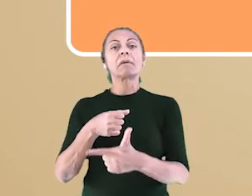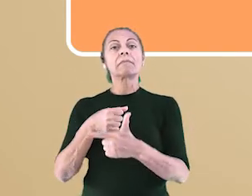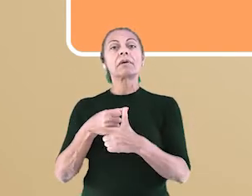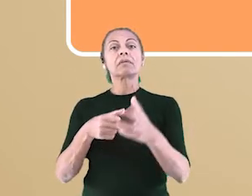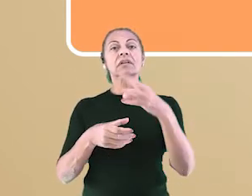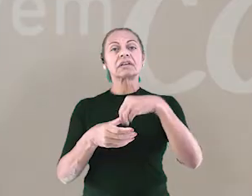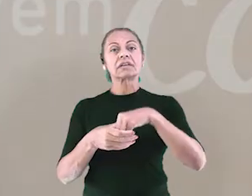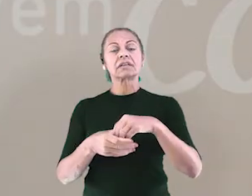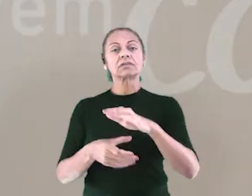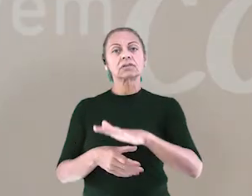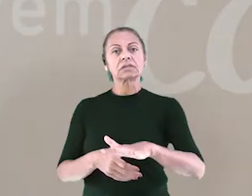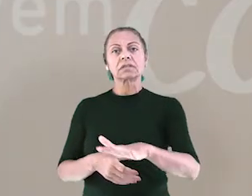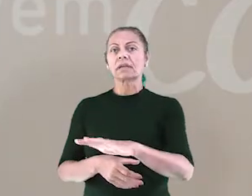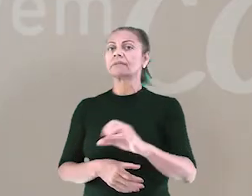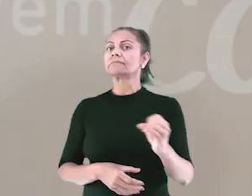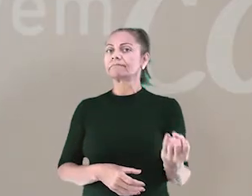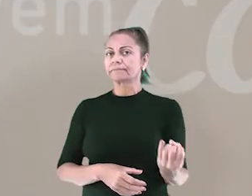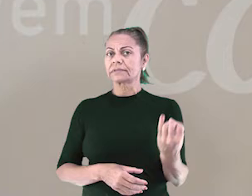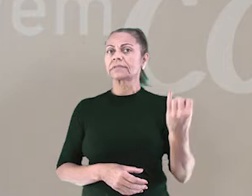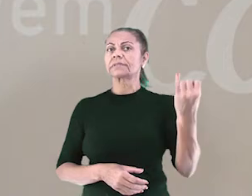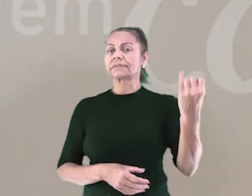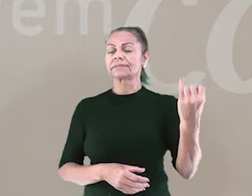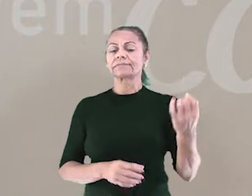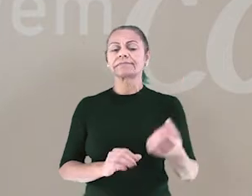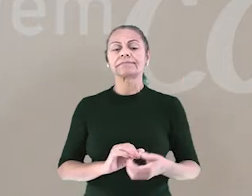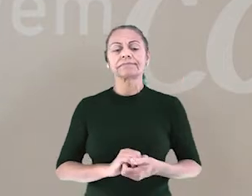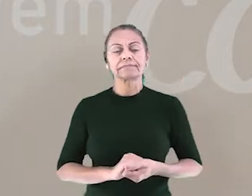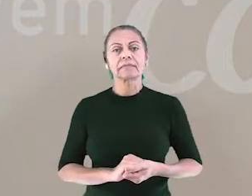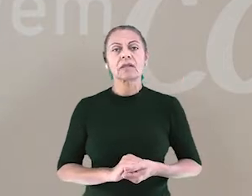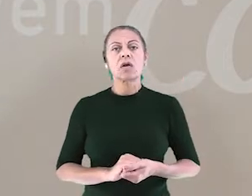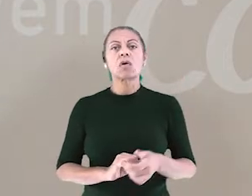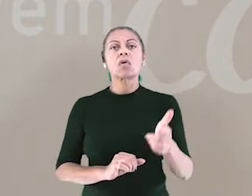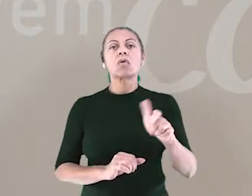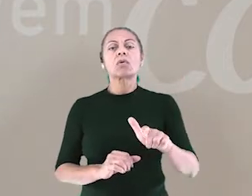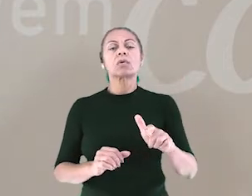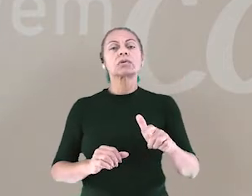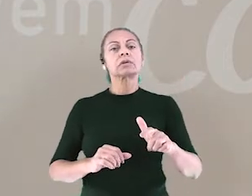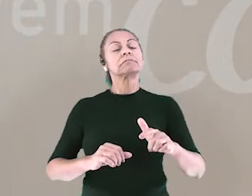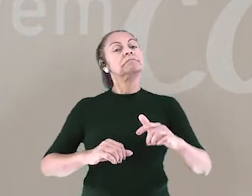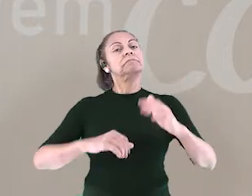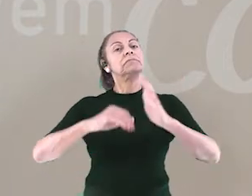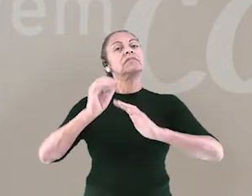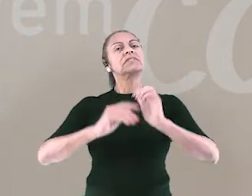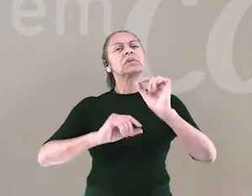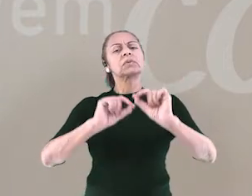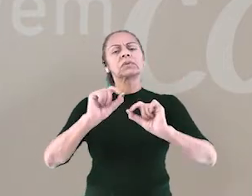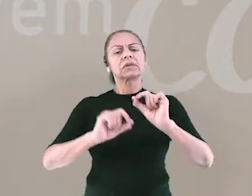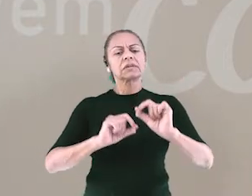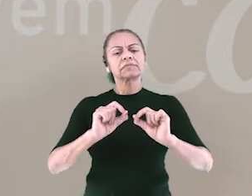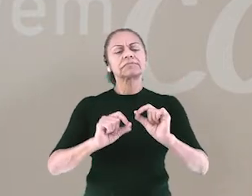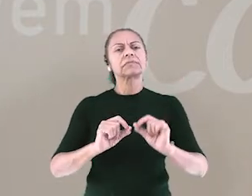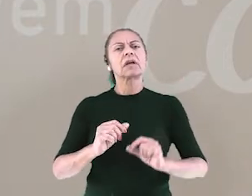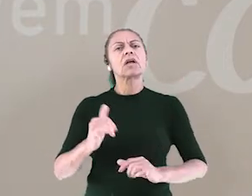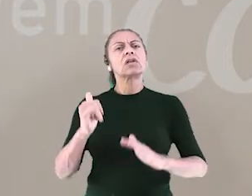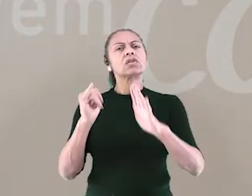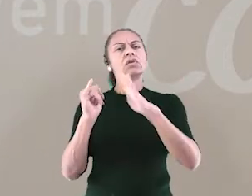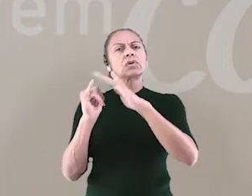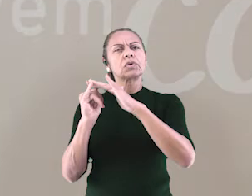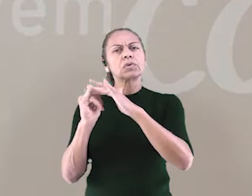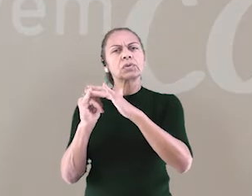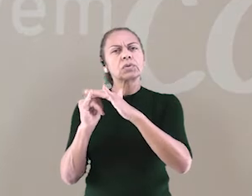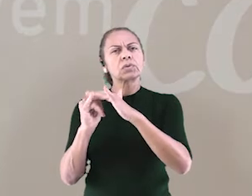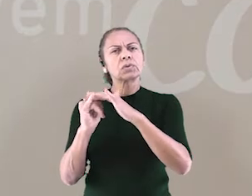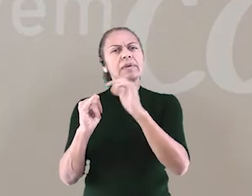existiam. A profissão de motorista também tem um papel importante em nossa sociedade. Outra profissão que surgiu há